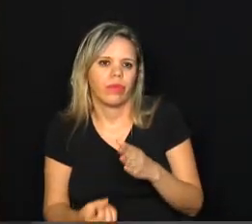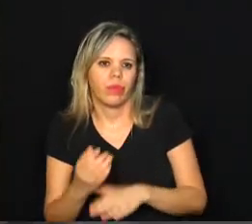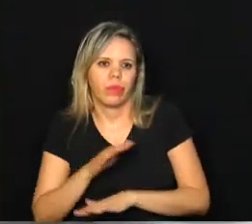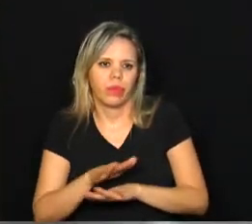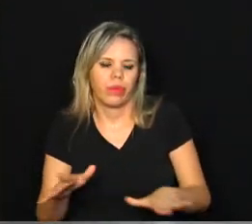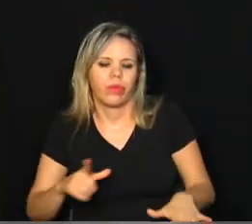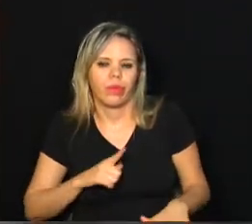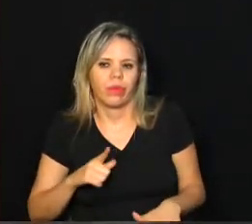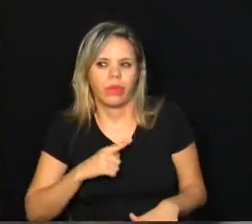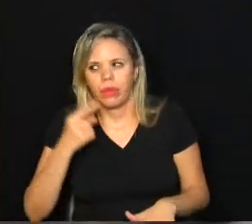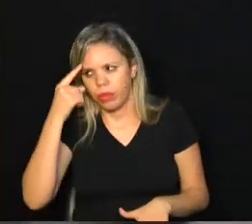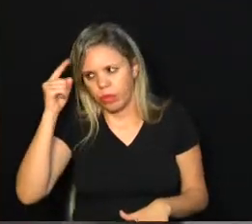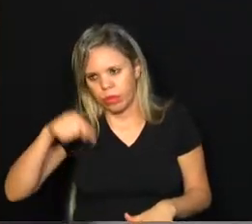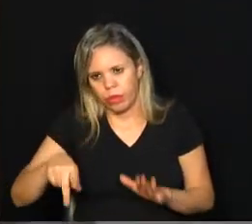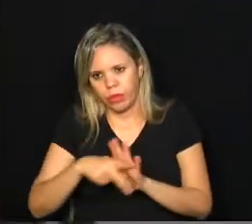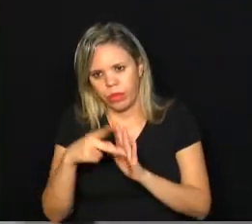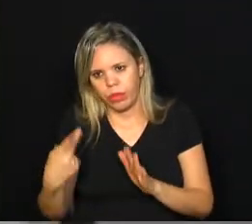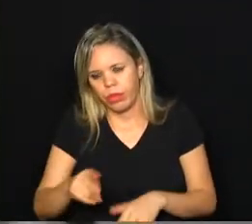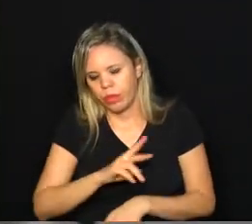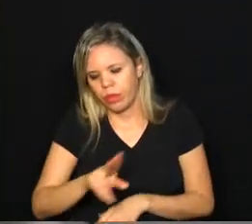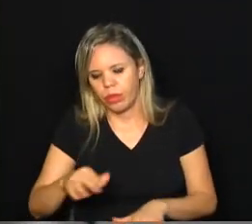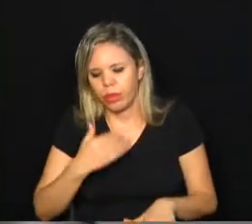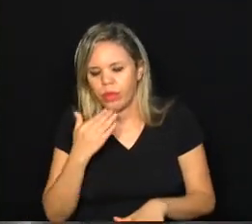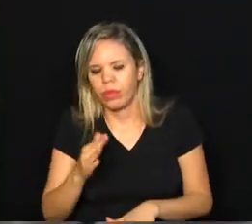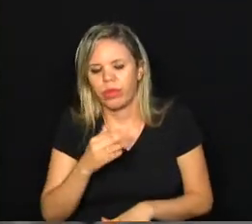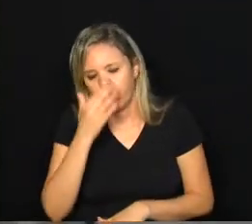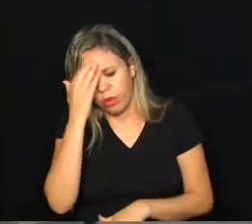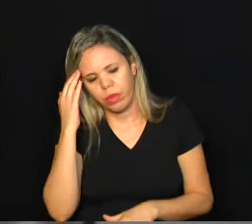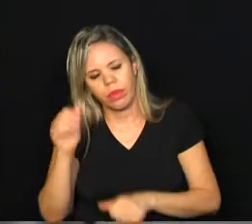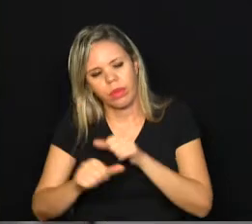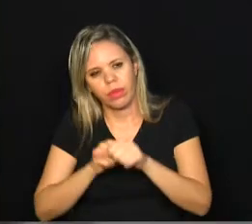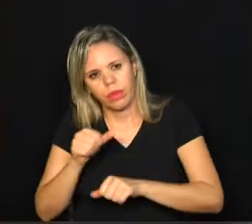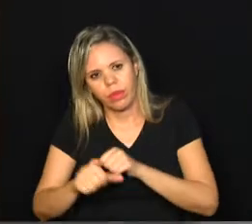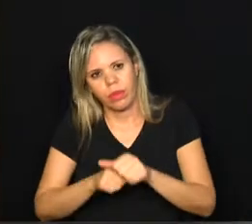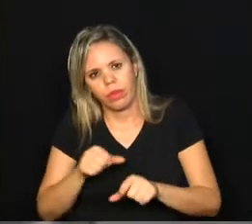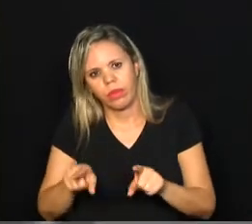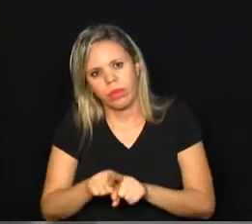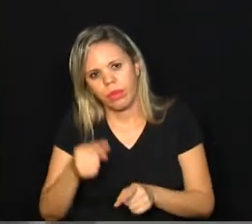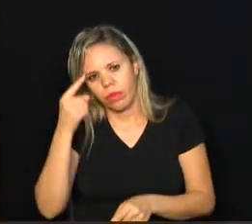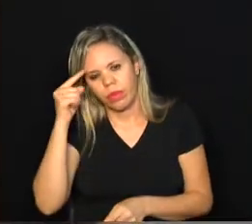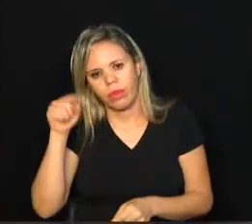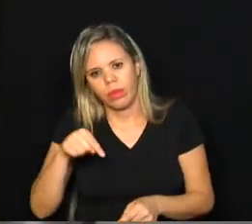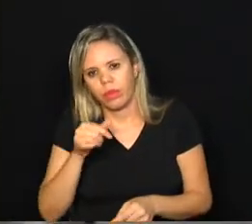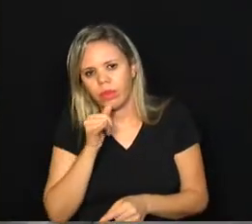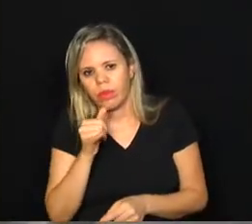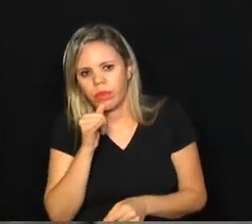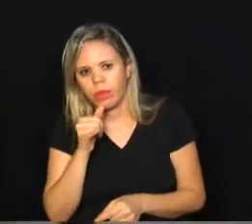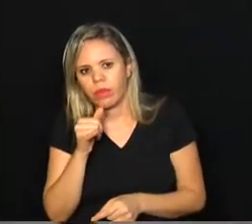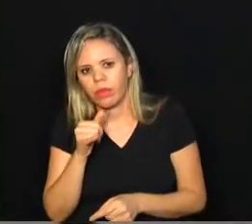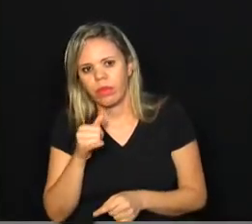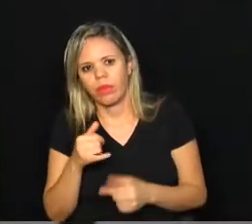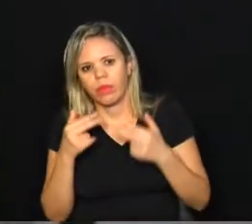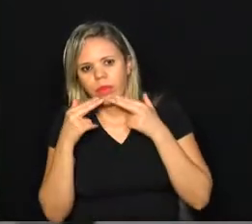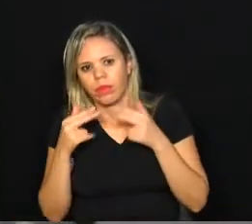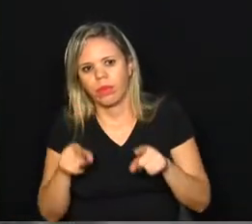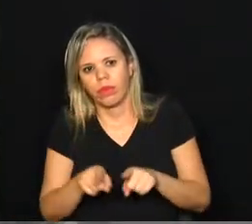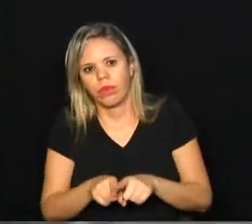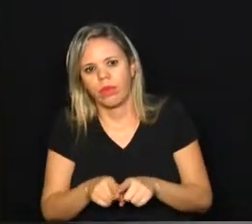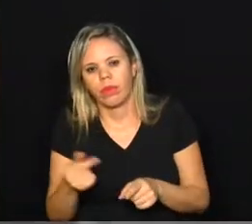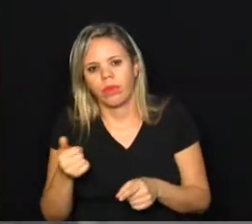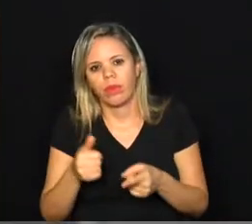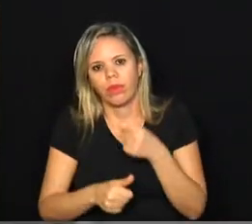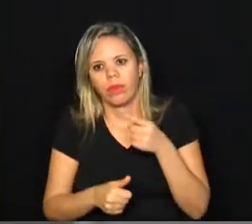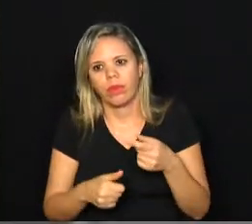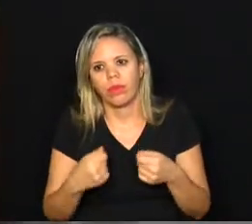tive tal ideia. Isso não basta. Você transformar uma ideia, uma invenção numa inovação, primeiro ela tem